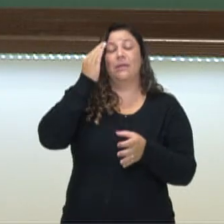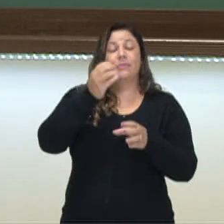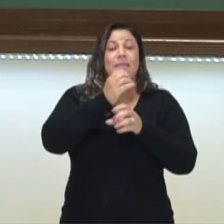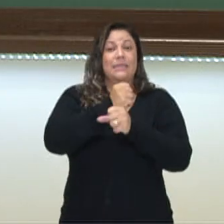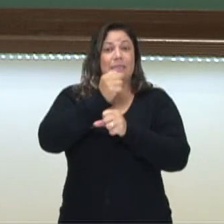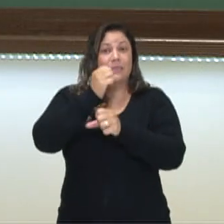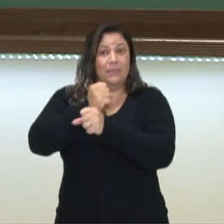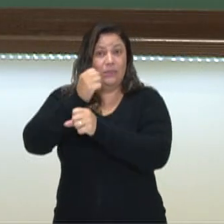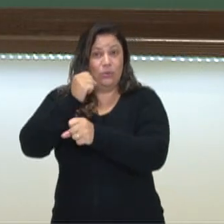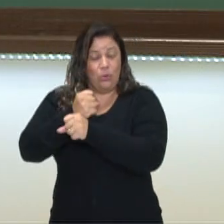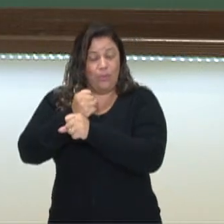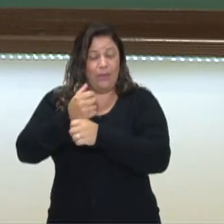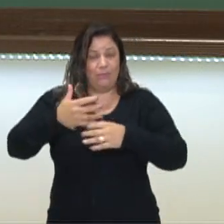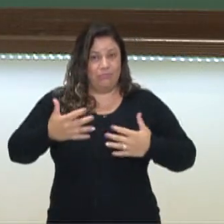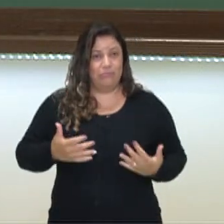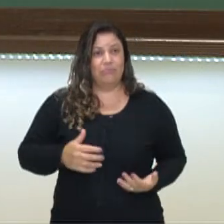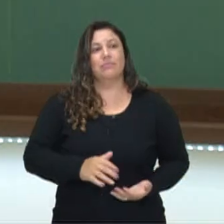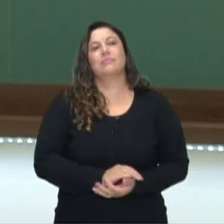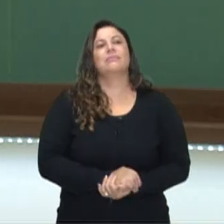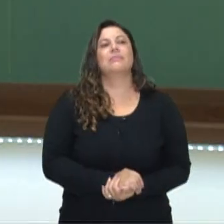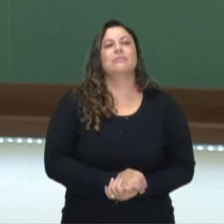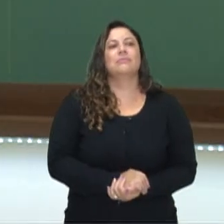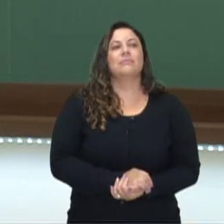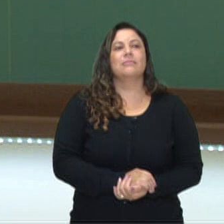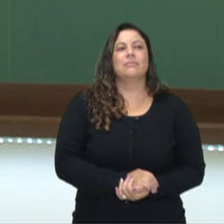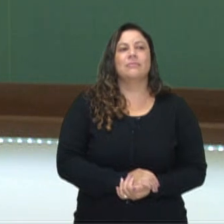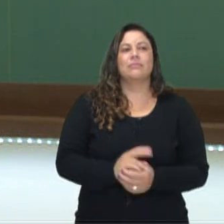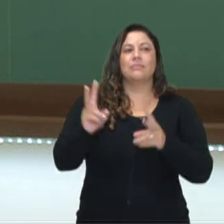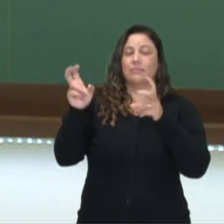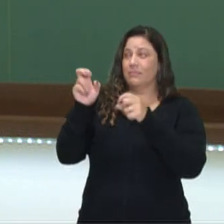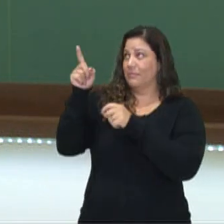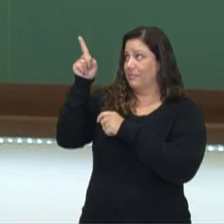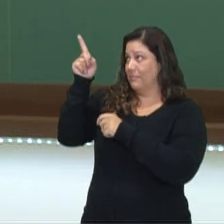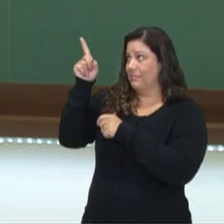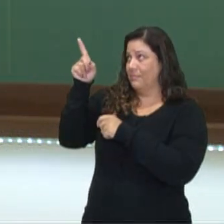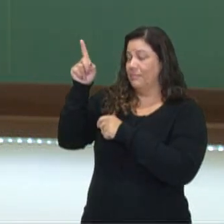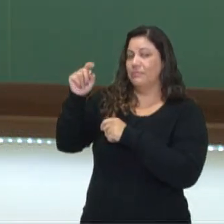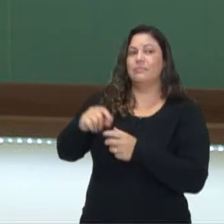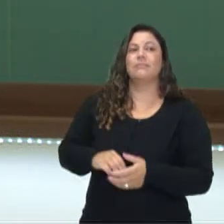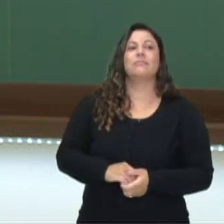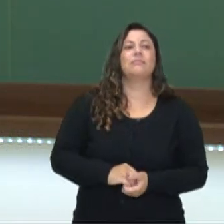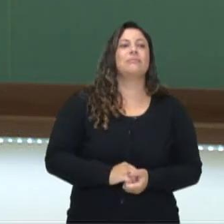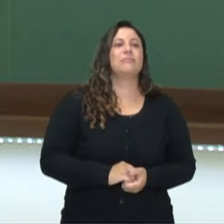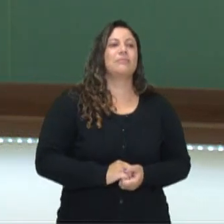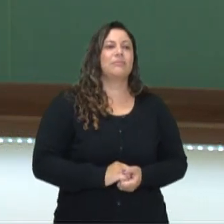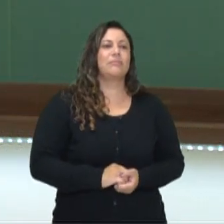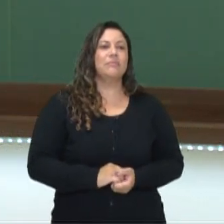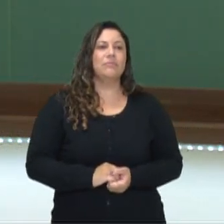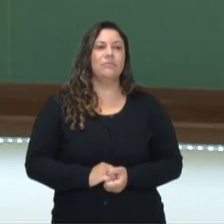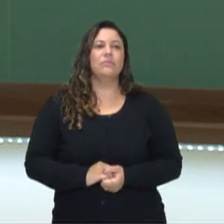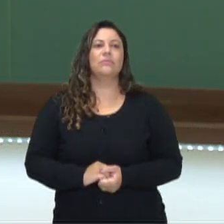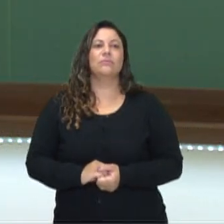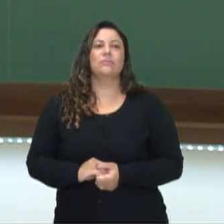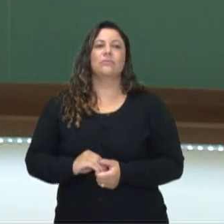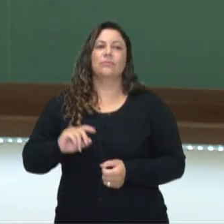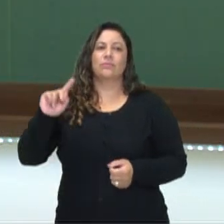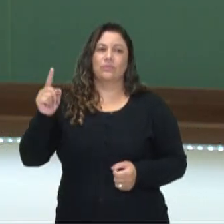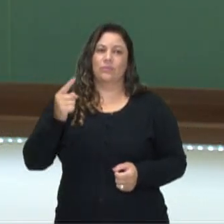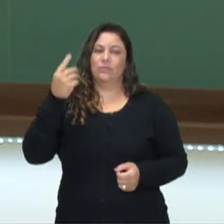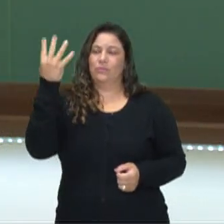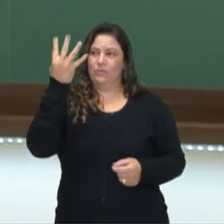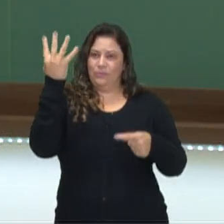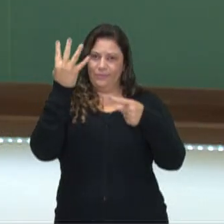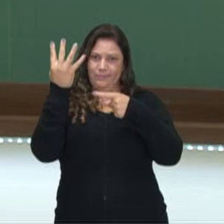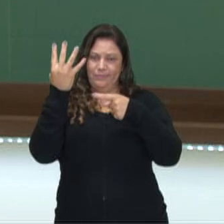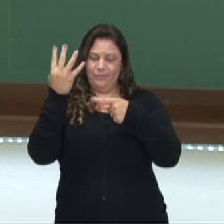eu tenho que juntar todos esses valores. Então, olha lá, o lápis foi R$4, o caderno,